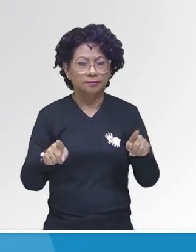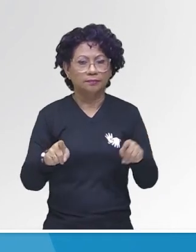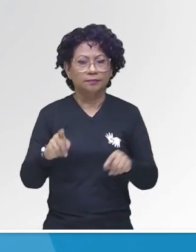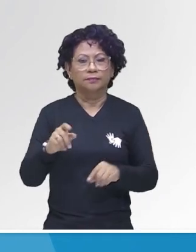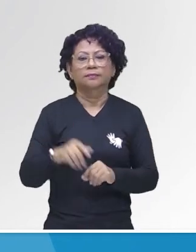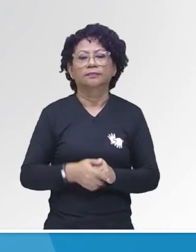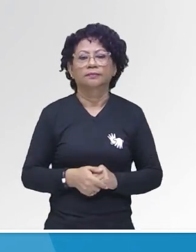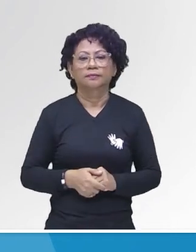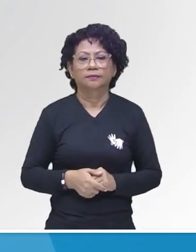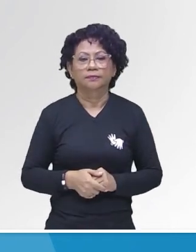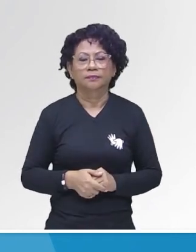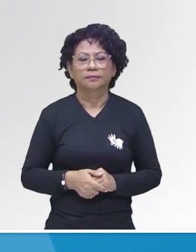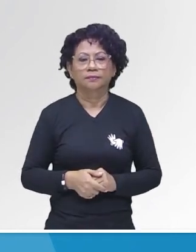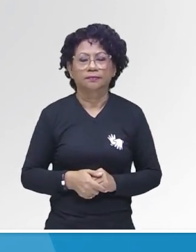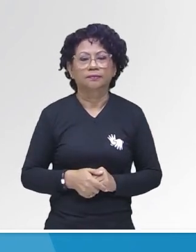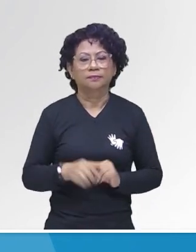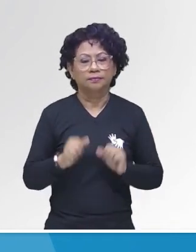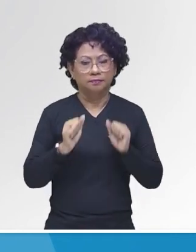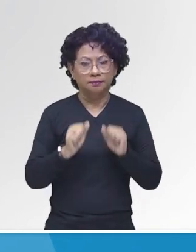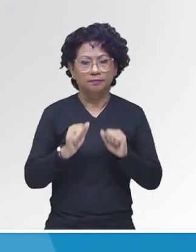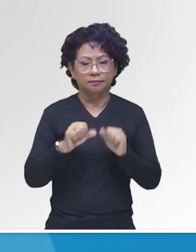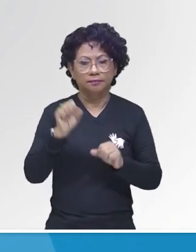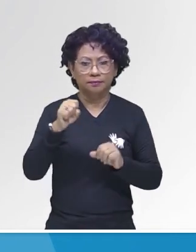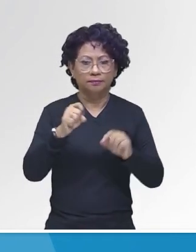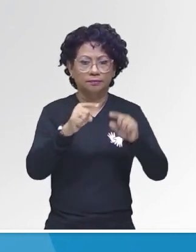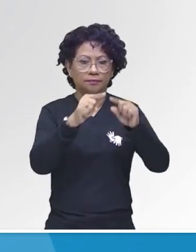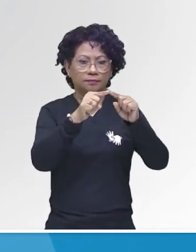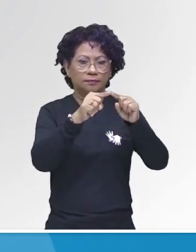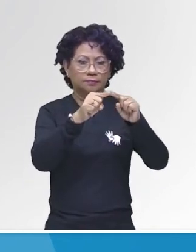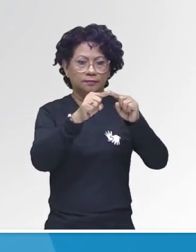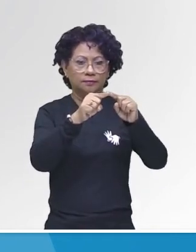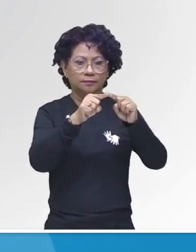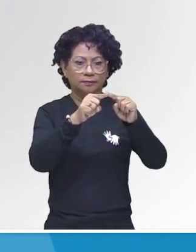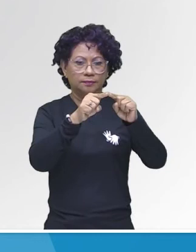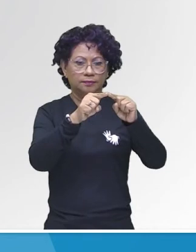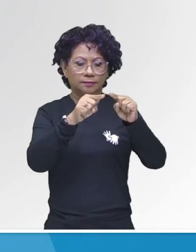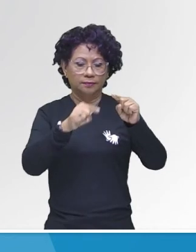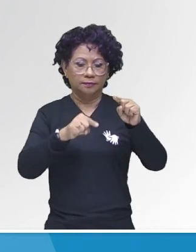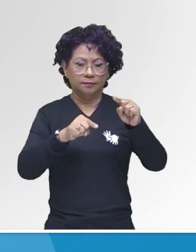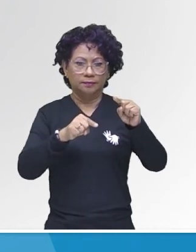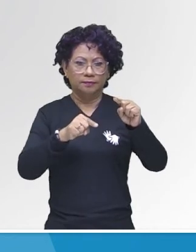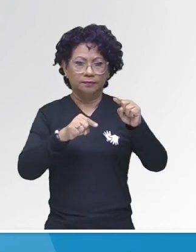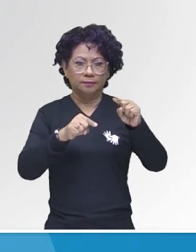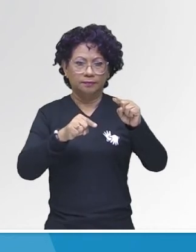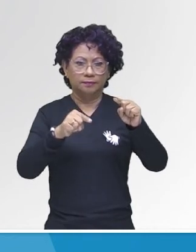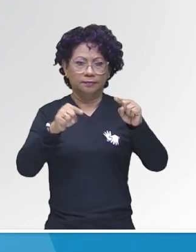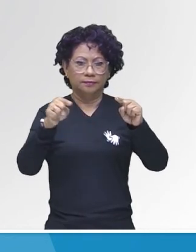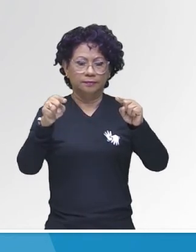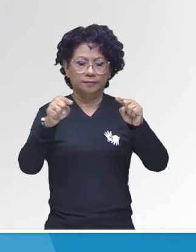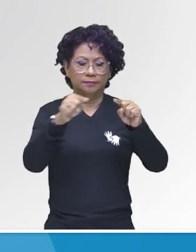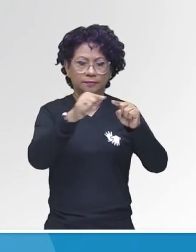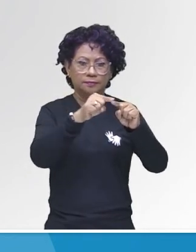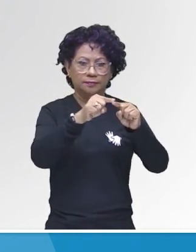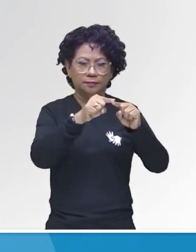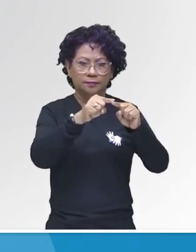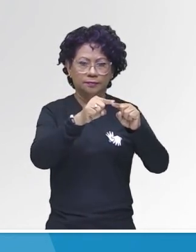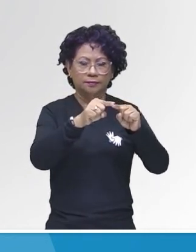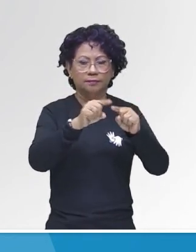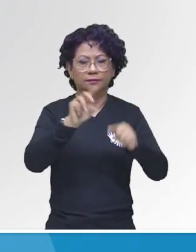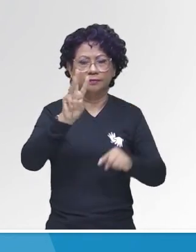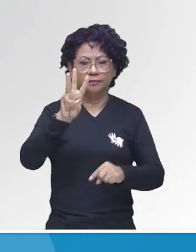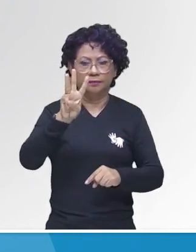que contenha os 3, ó. Se nós pegarmos aqui, ó, esse plano aqui, ó, contém os 3